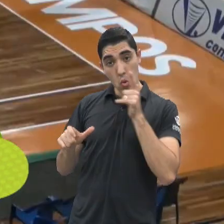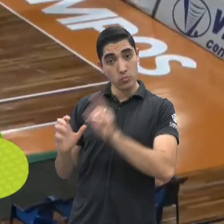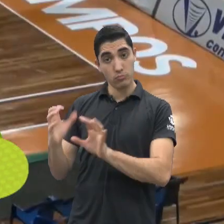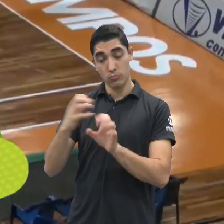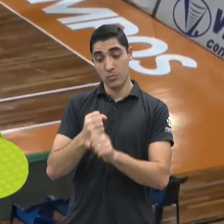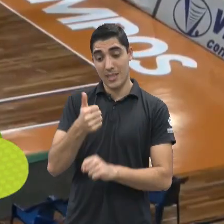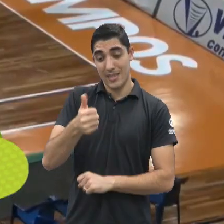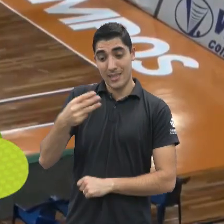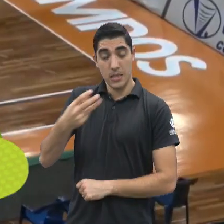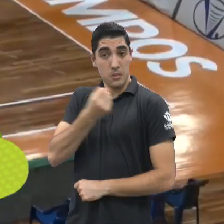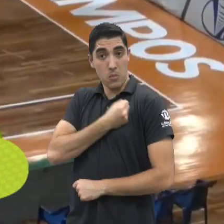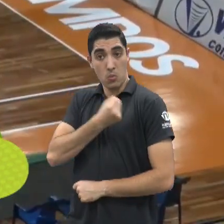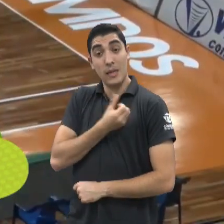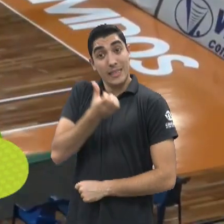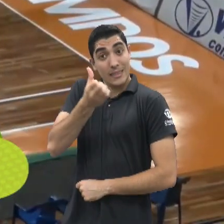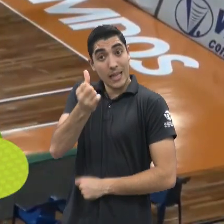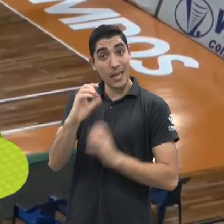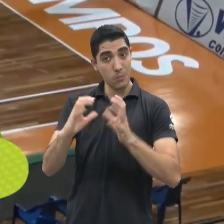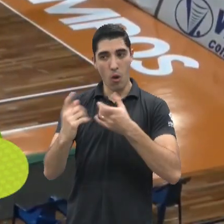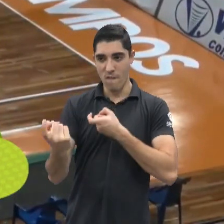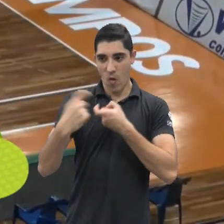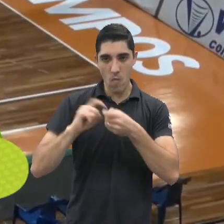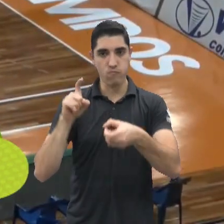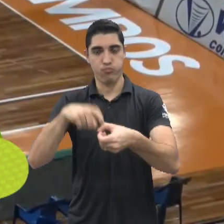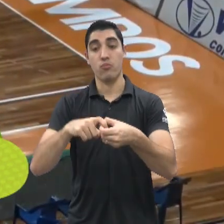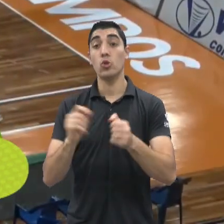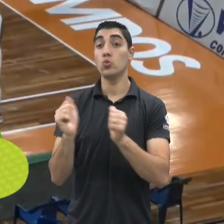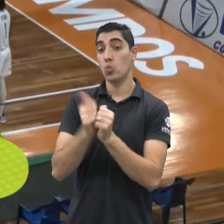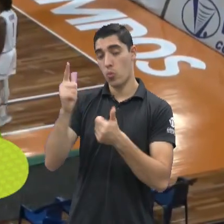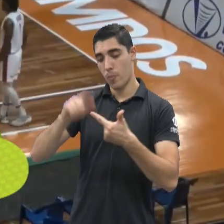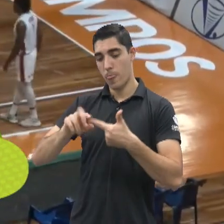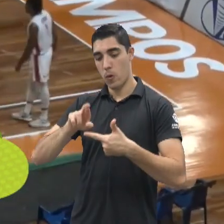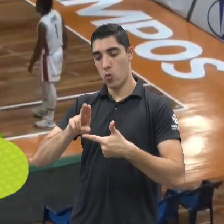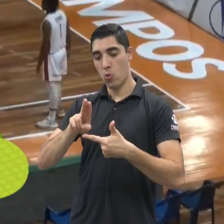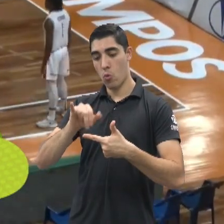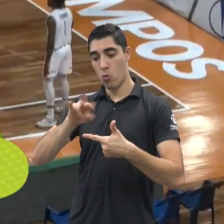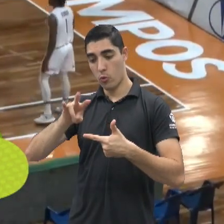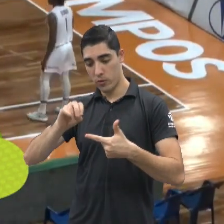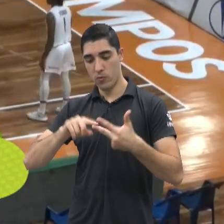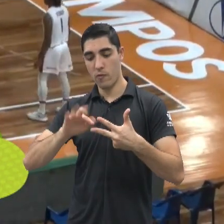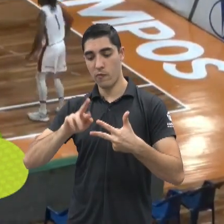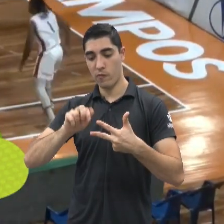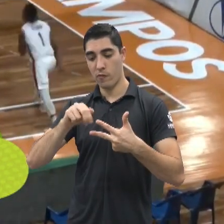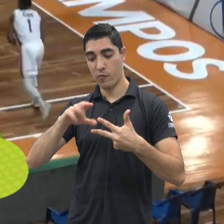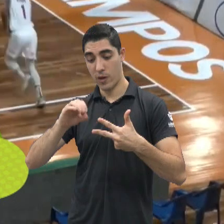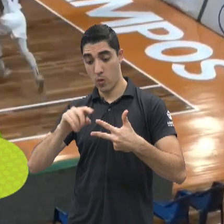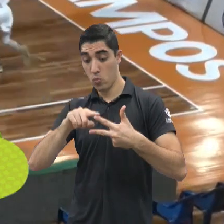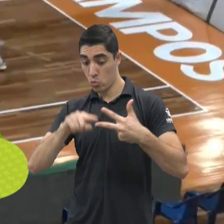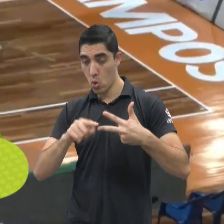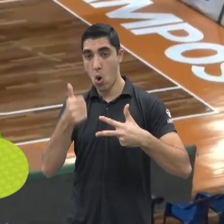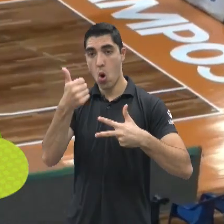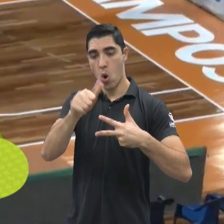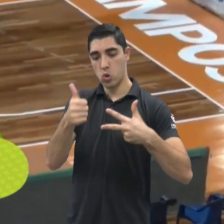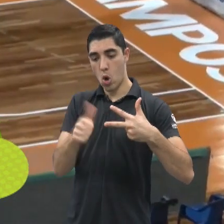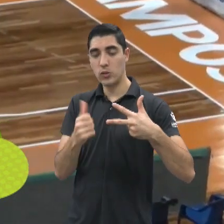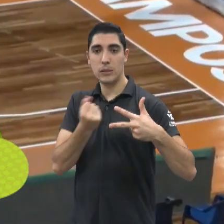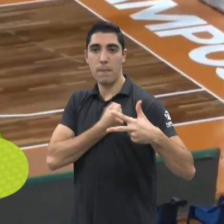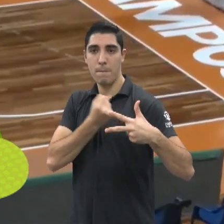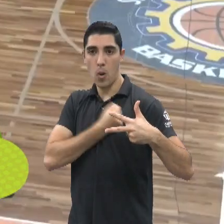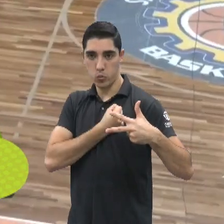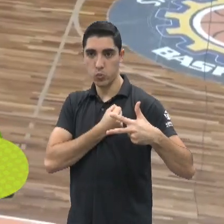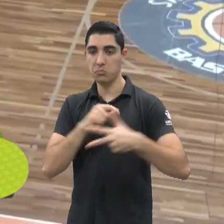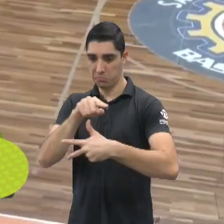13 pontos e 6 rebotes, seguido pelo Ruivo e Franco Vieta, que anotaram 11 pontos cada um, sendo aí os destaques do São